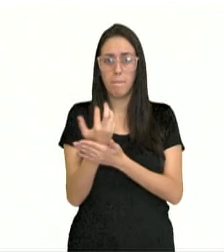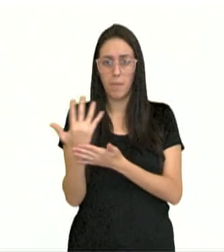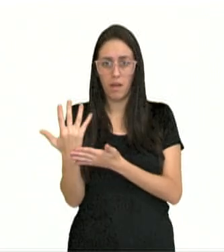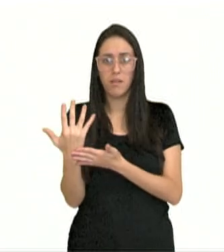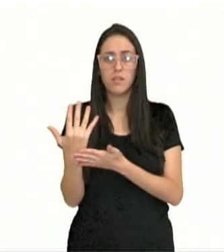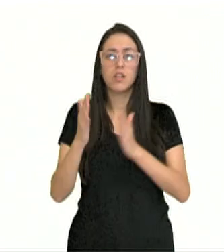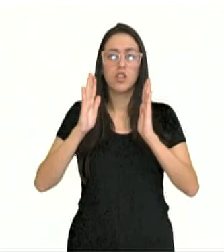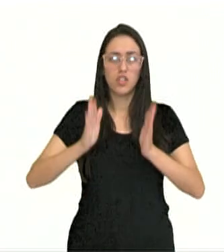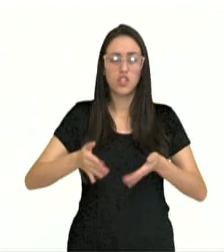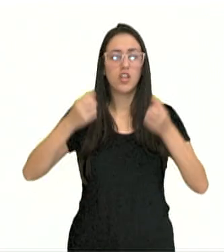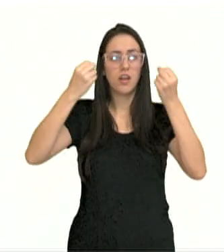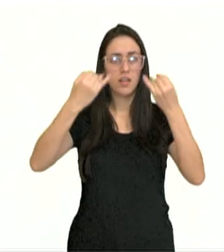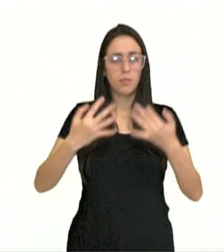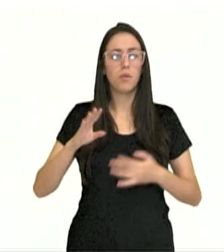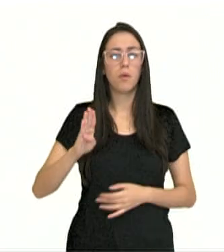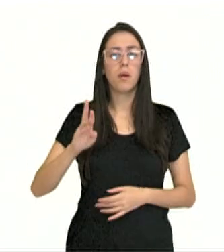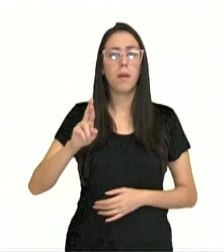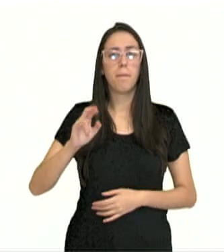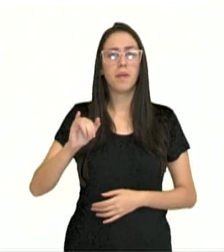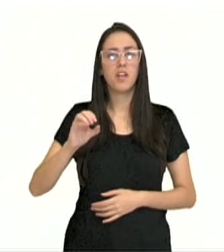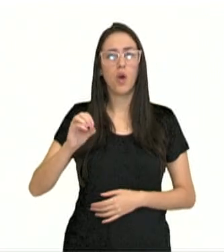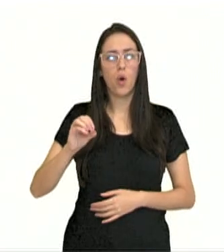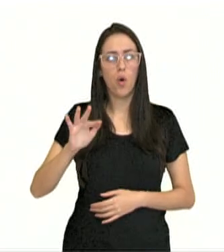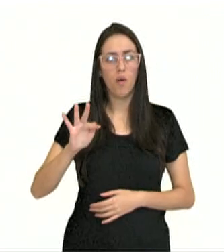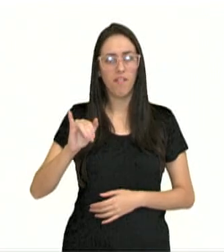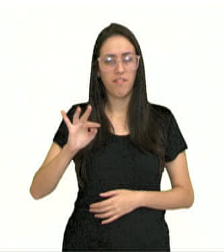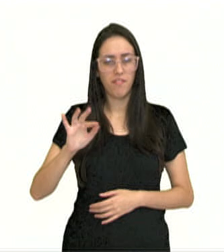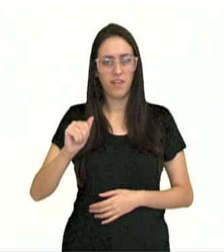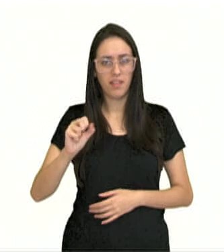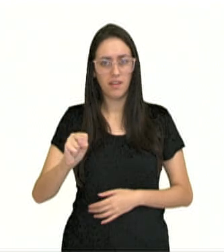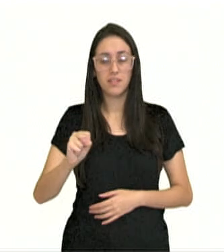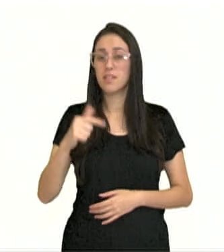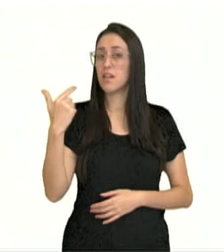sobre as briófitas. Elas não tinham